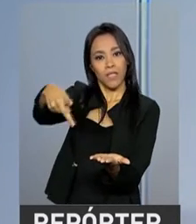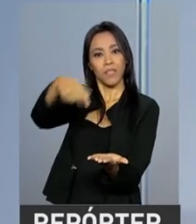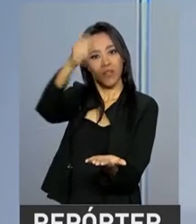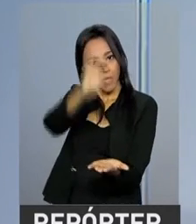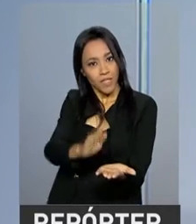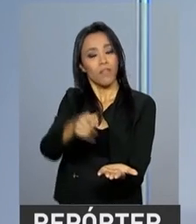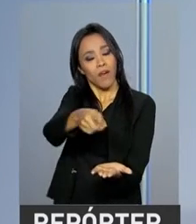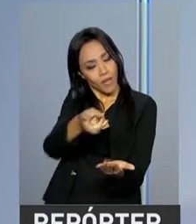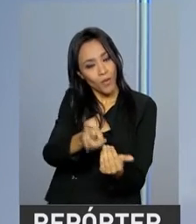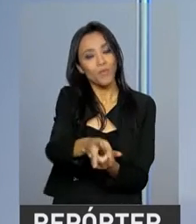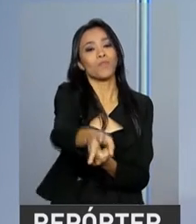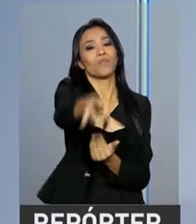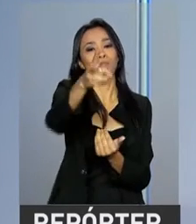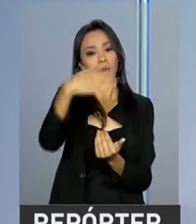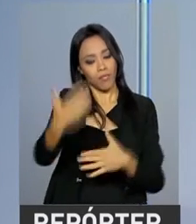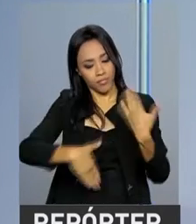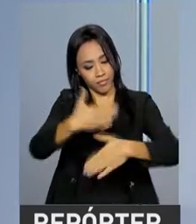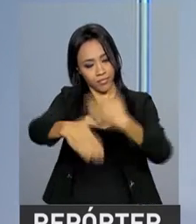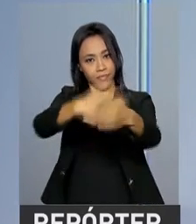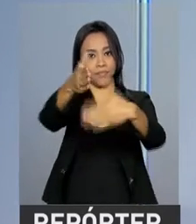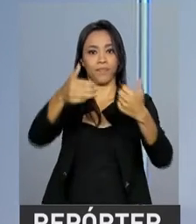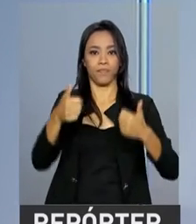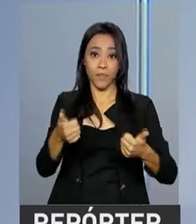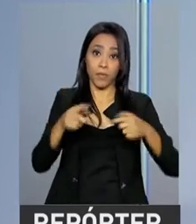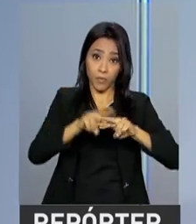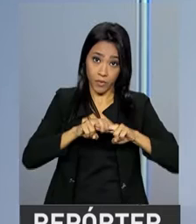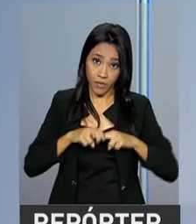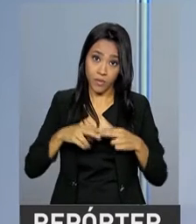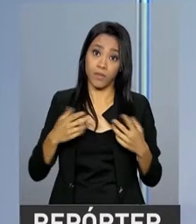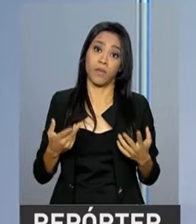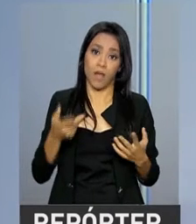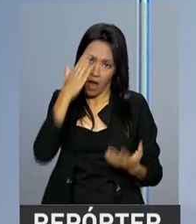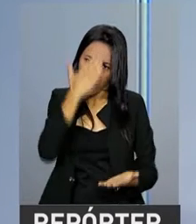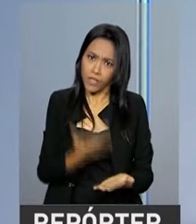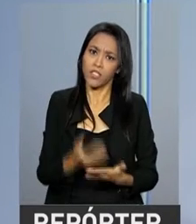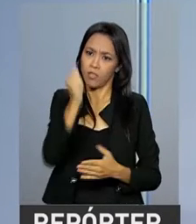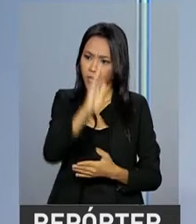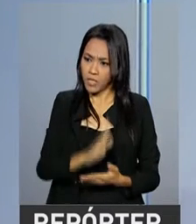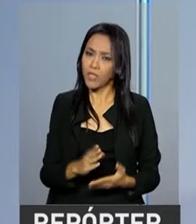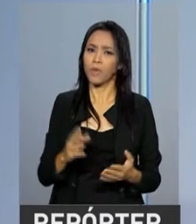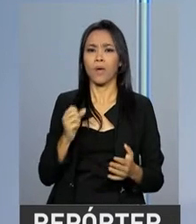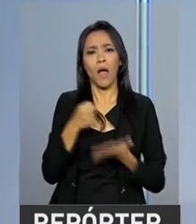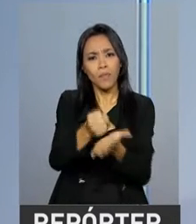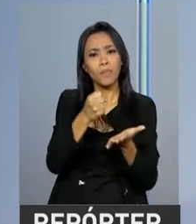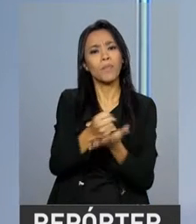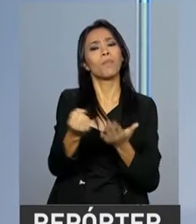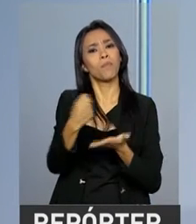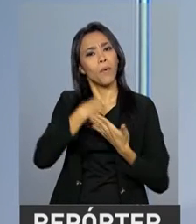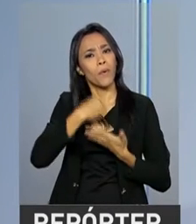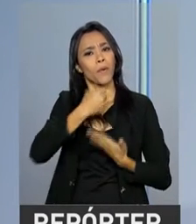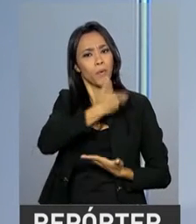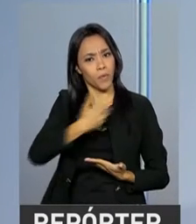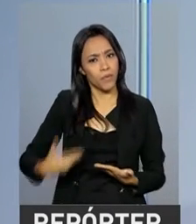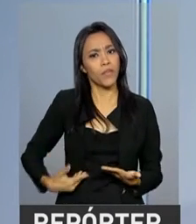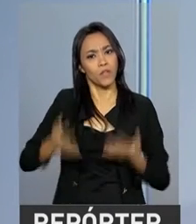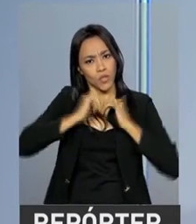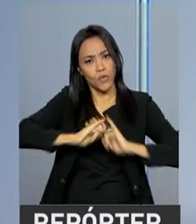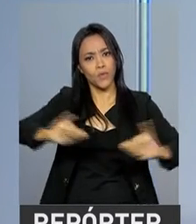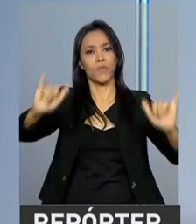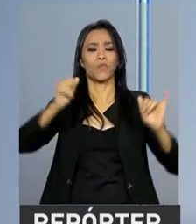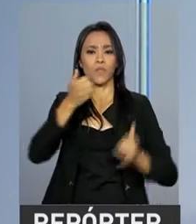andar tranquilamente os trilhos estarão no brasil colabore com o governo e